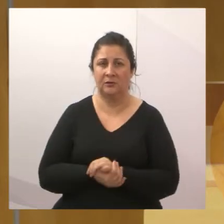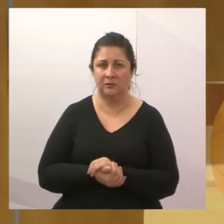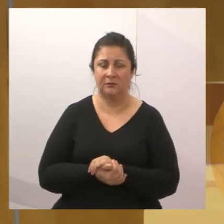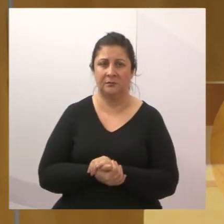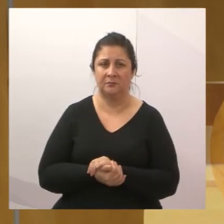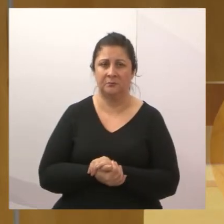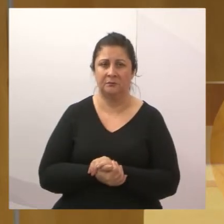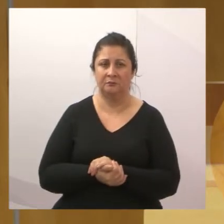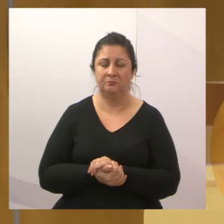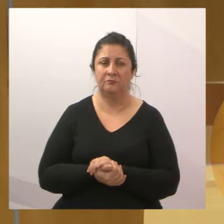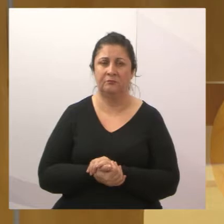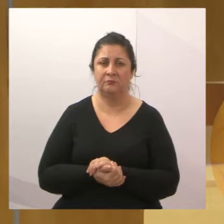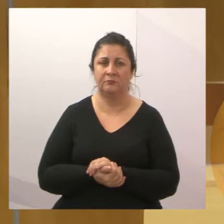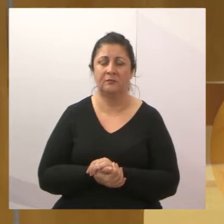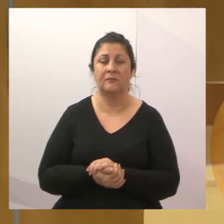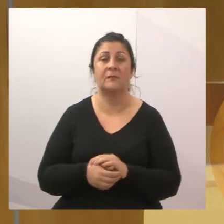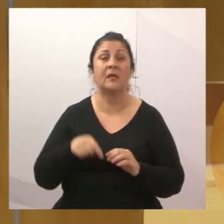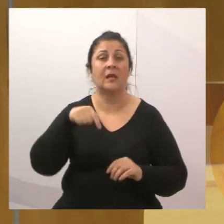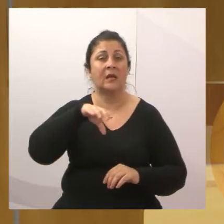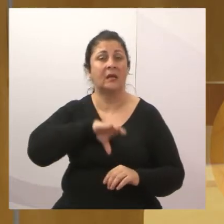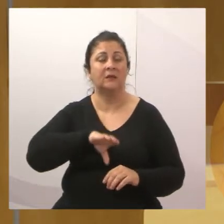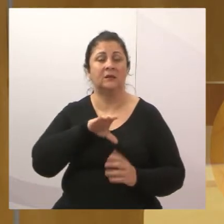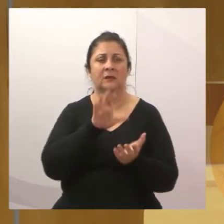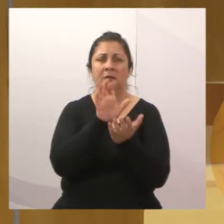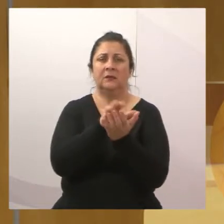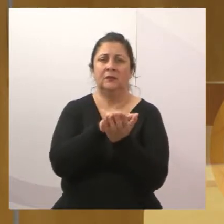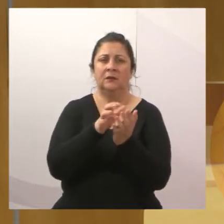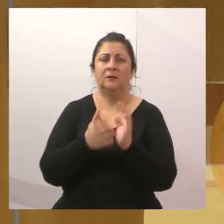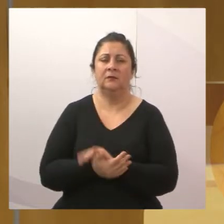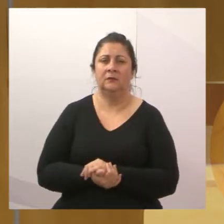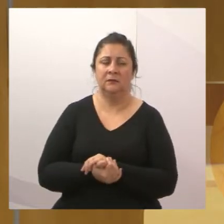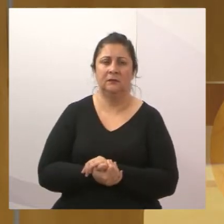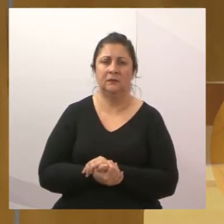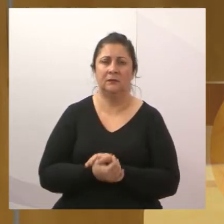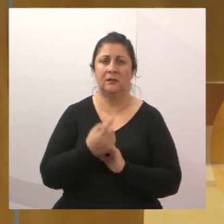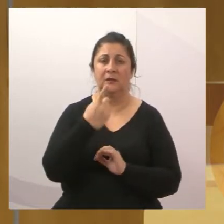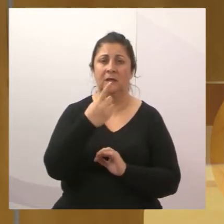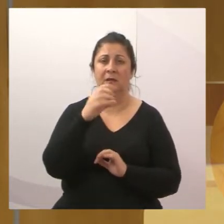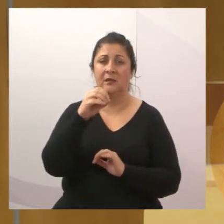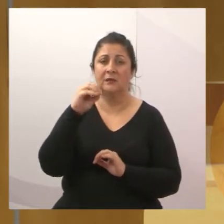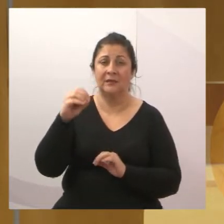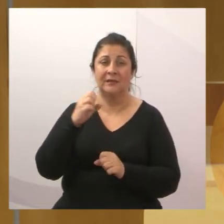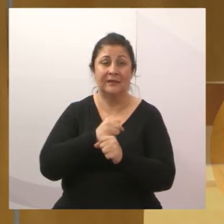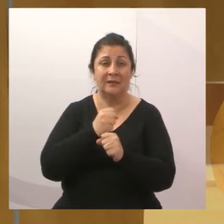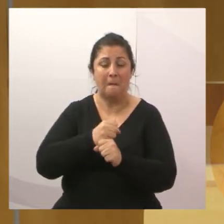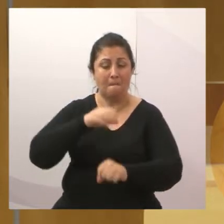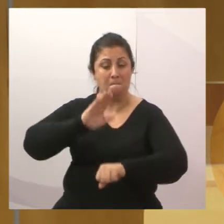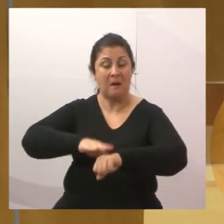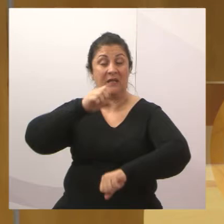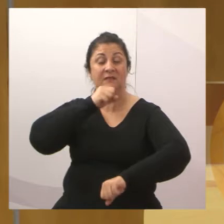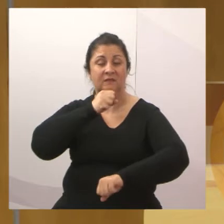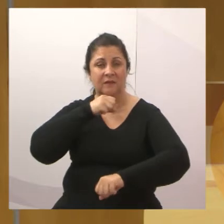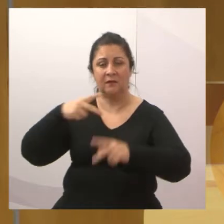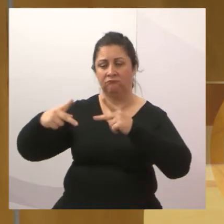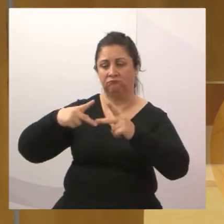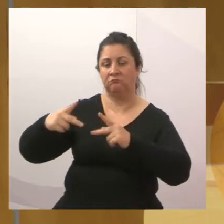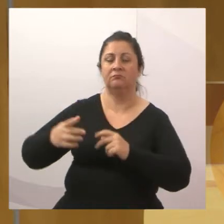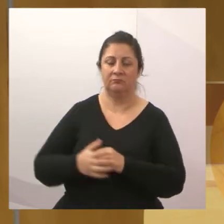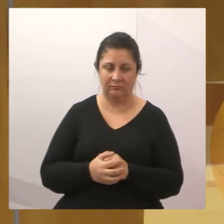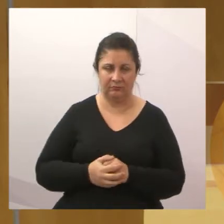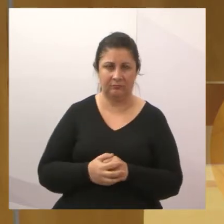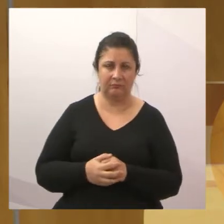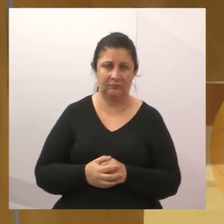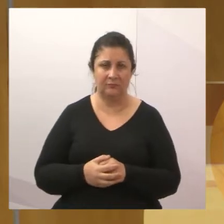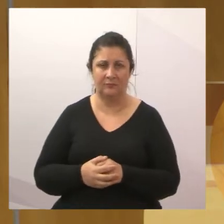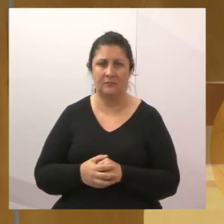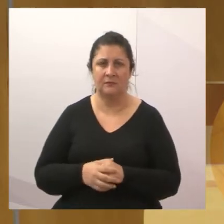dos Campos. E a cidade de Jacareí, ela é 100 anos mais velha que São José dos Campos. Então, aí a